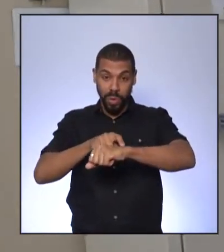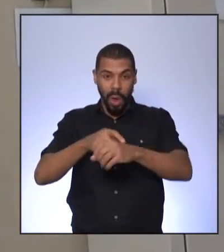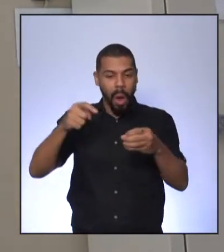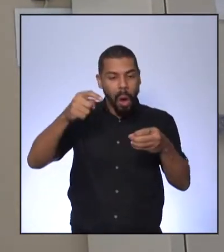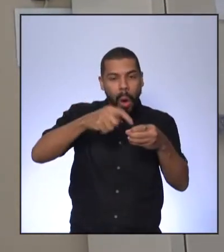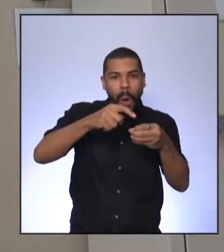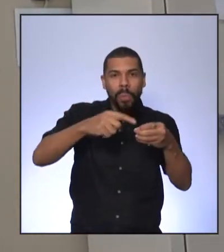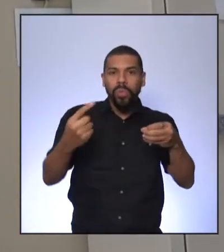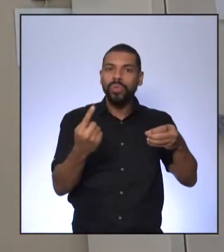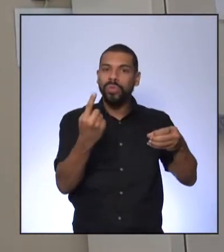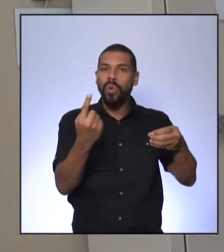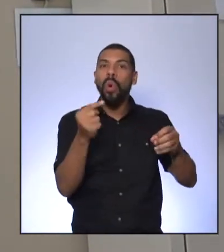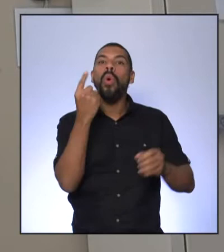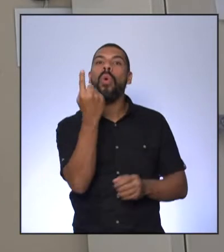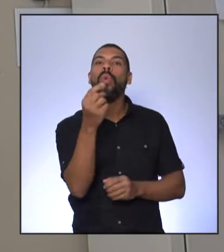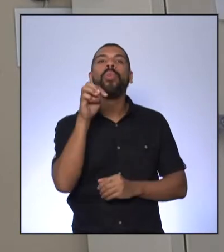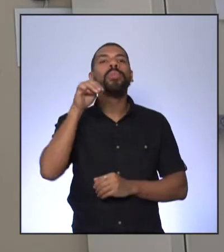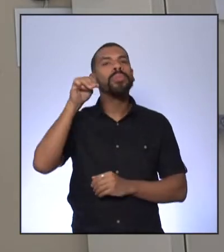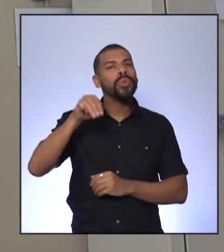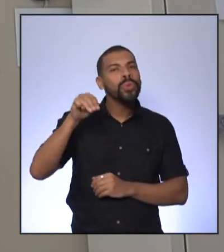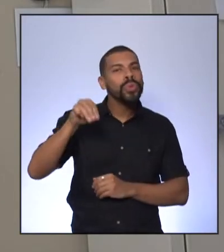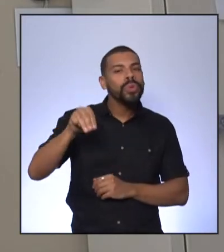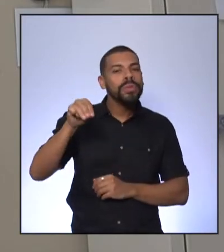ela levou 1 minuto